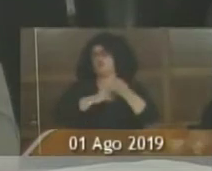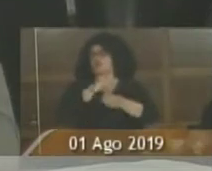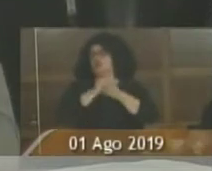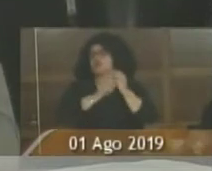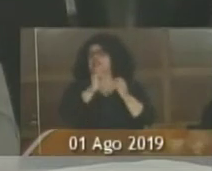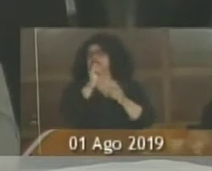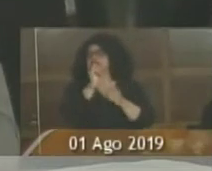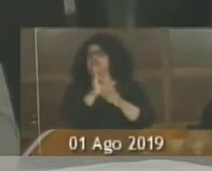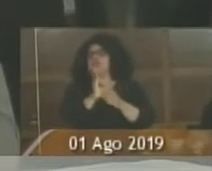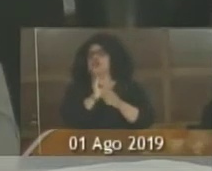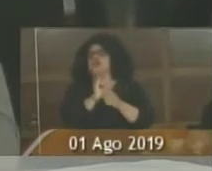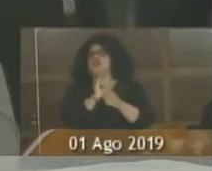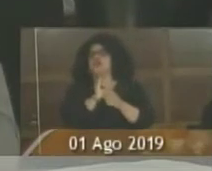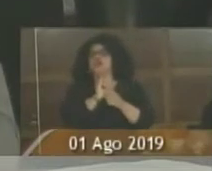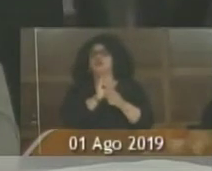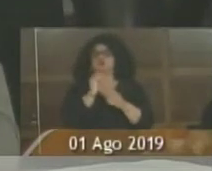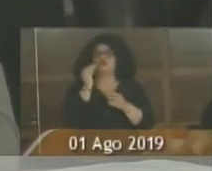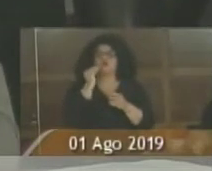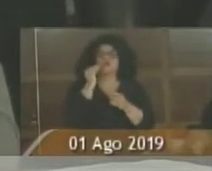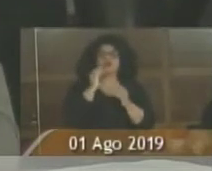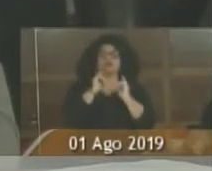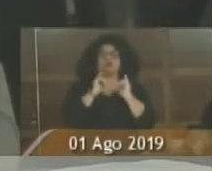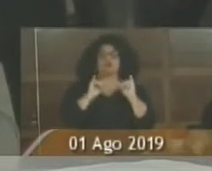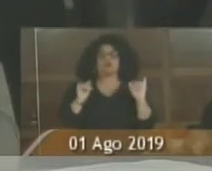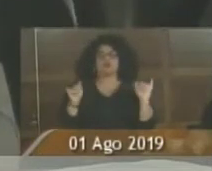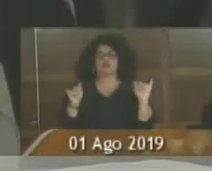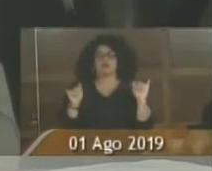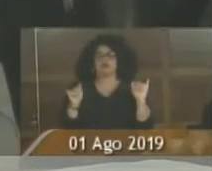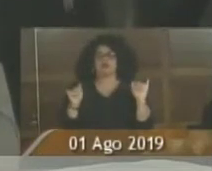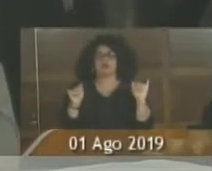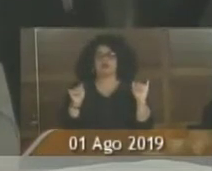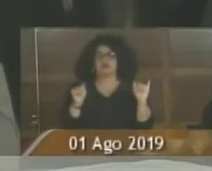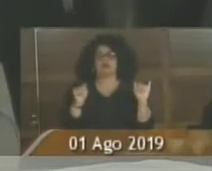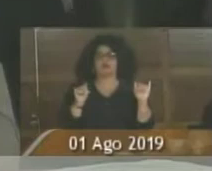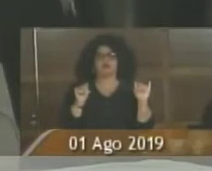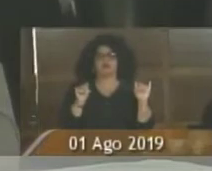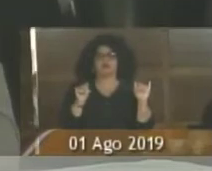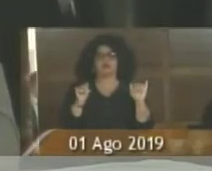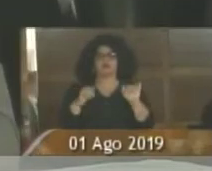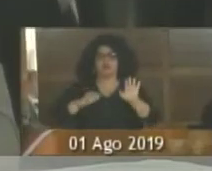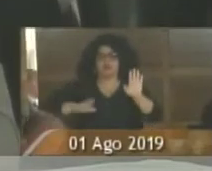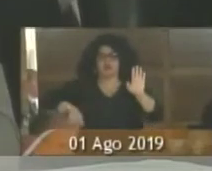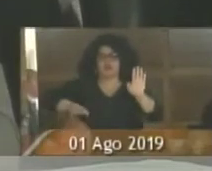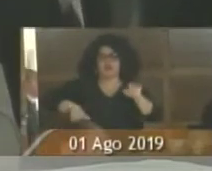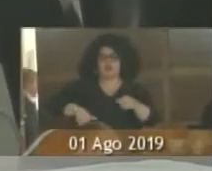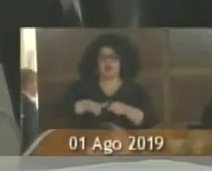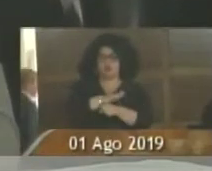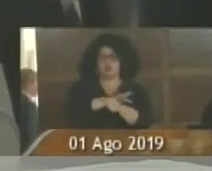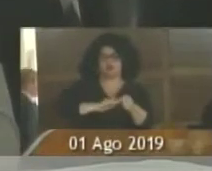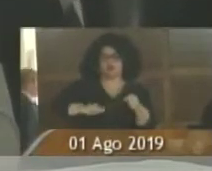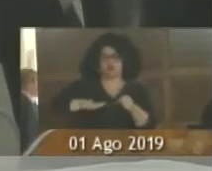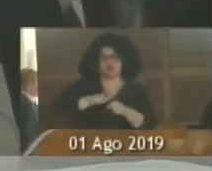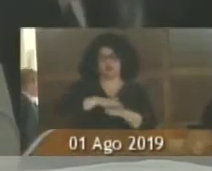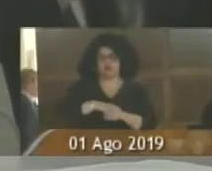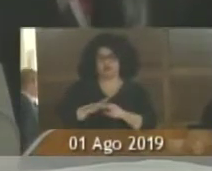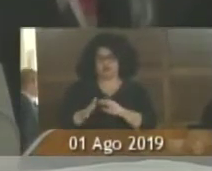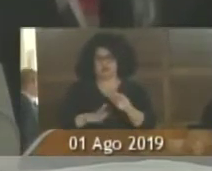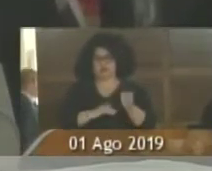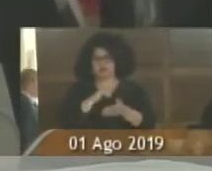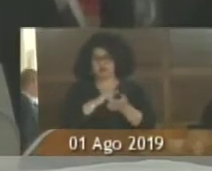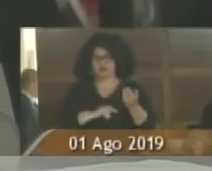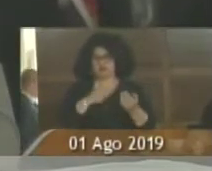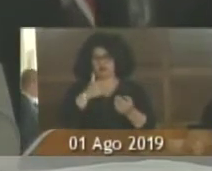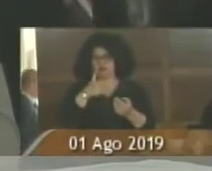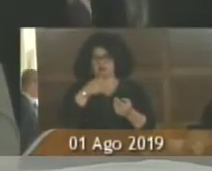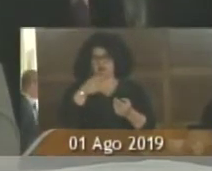testes de balneabilidade e divulgação dos respectivos dados das praias da Ilha Grande. Requerimento 272, solicitando